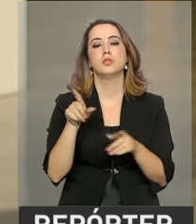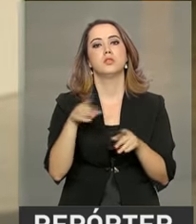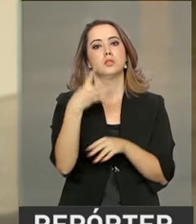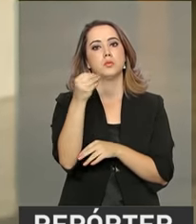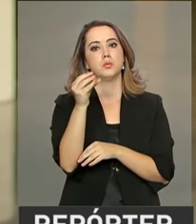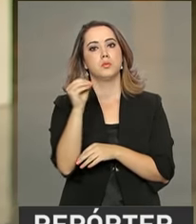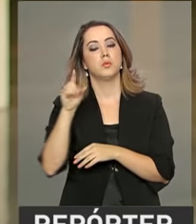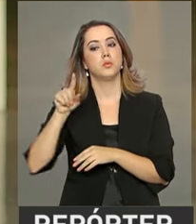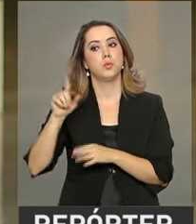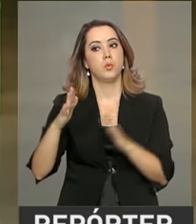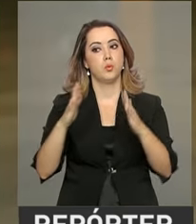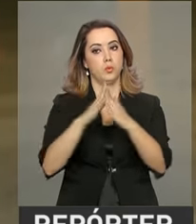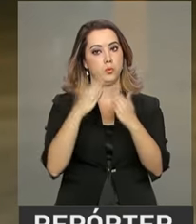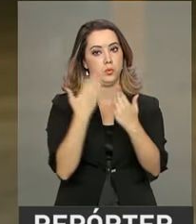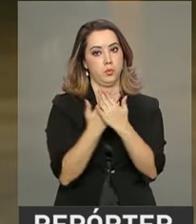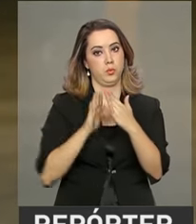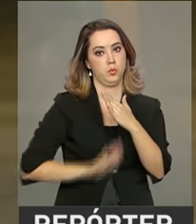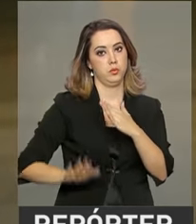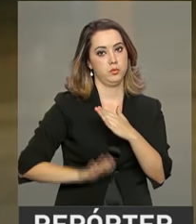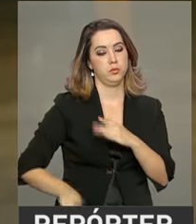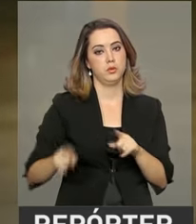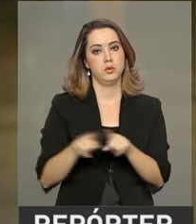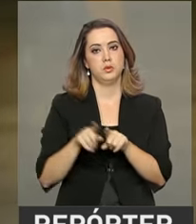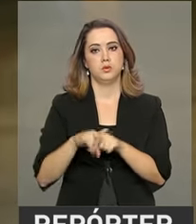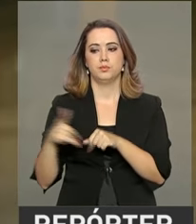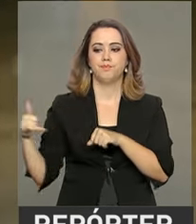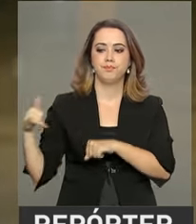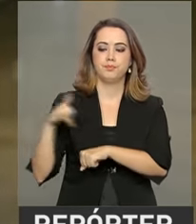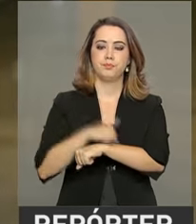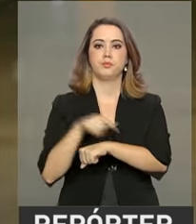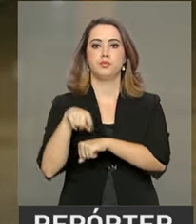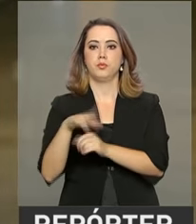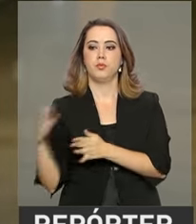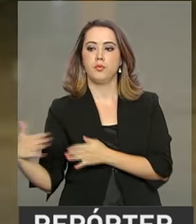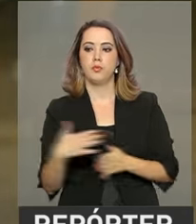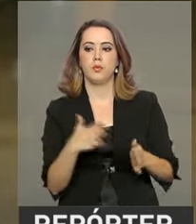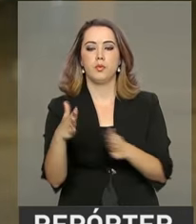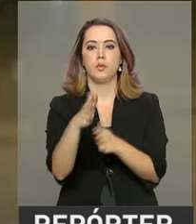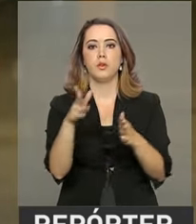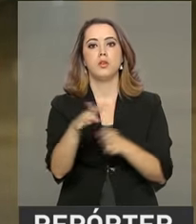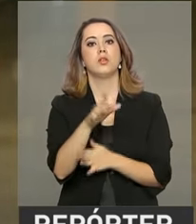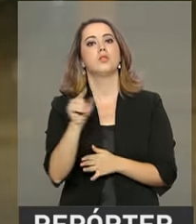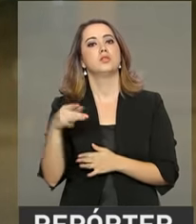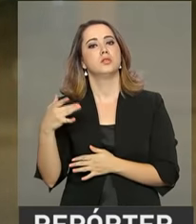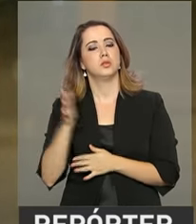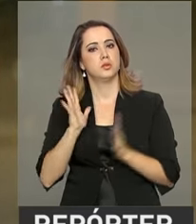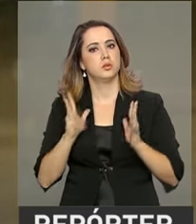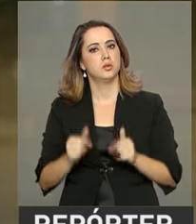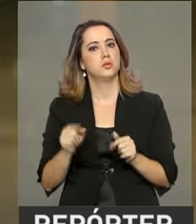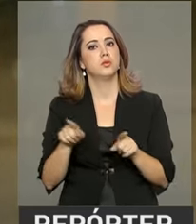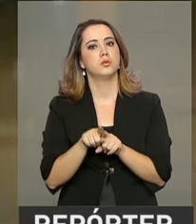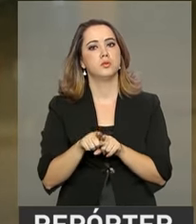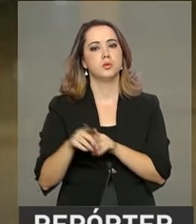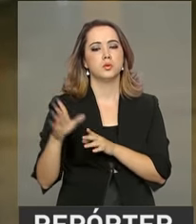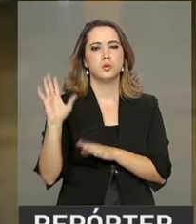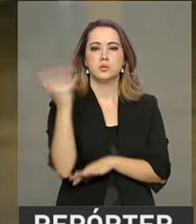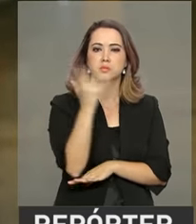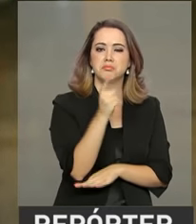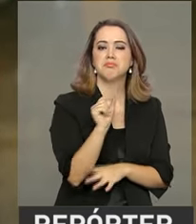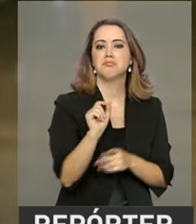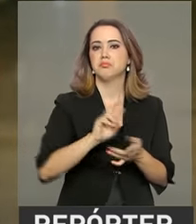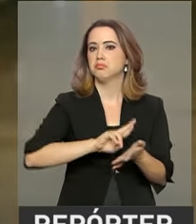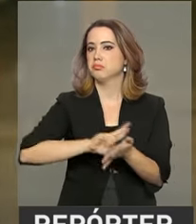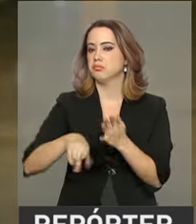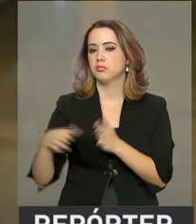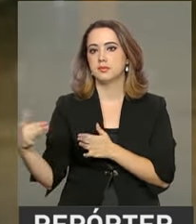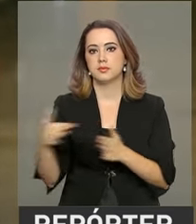creches. São obras como aeroportos regionais, estradas, obras de saneamento e também de urbanização. Segundo esses